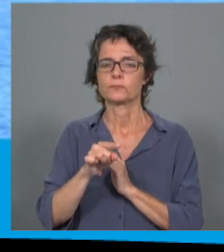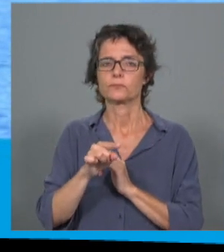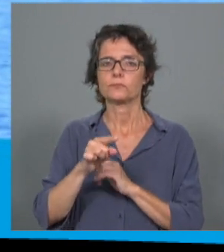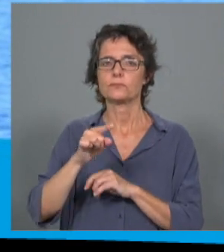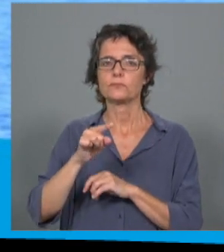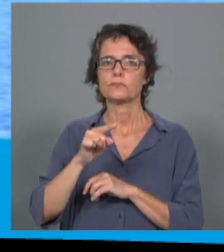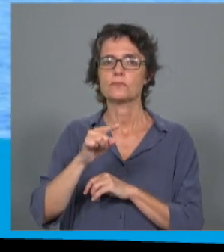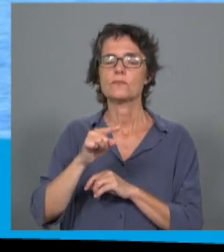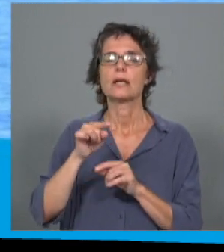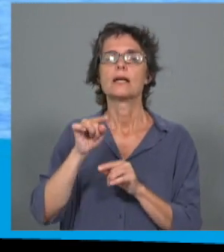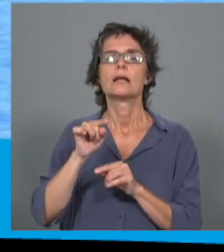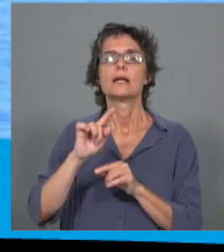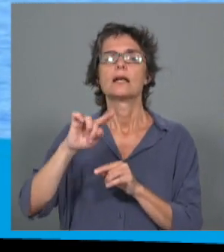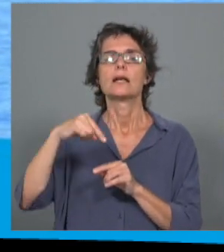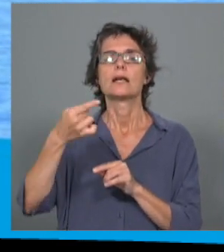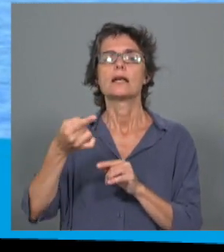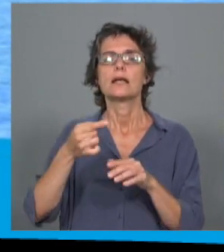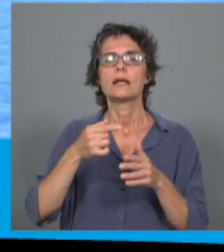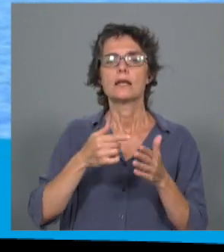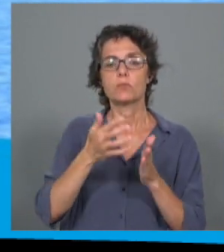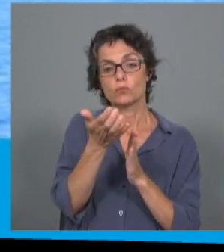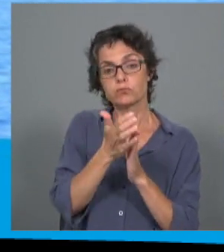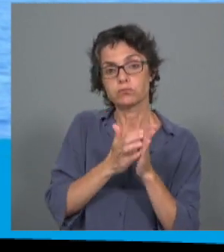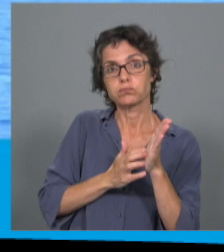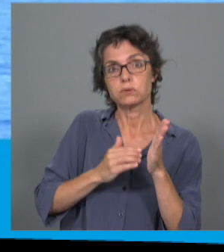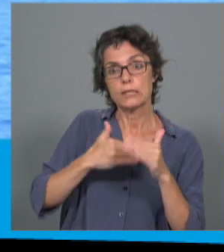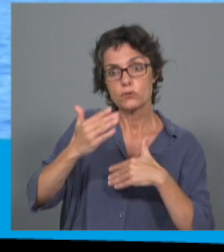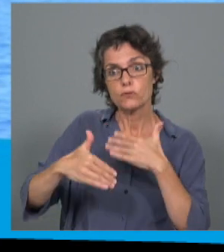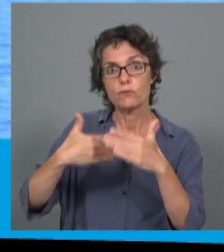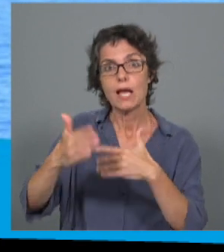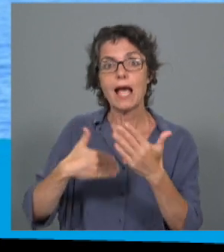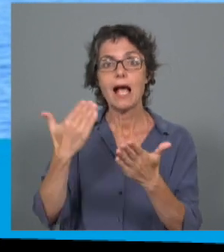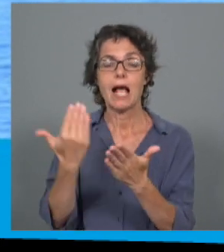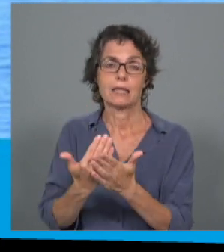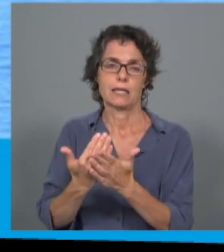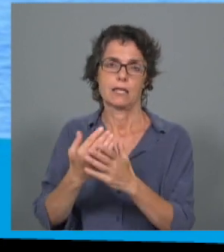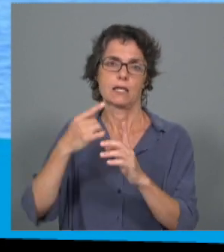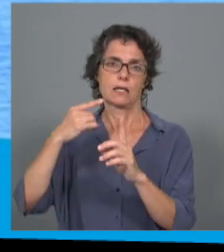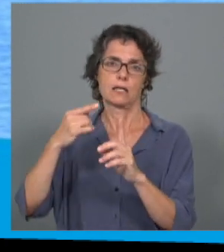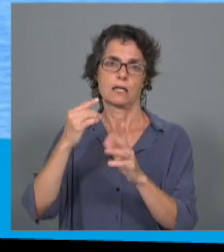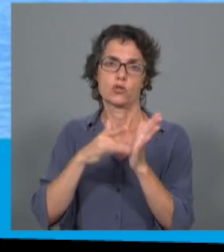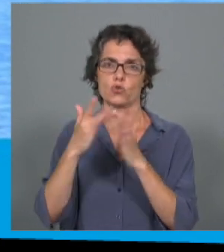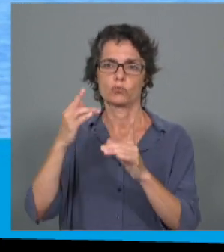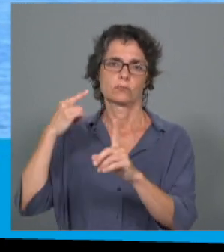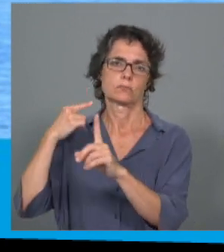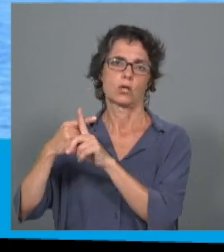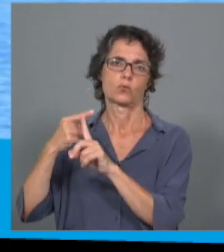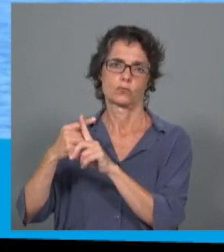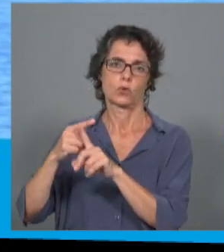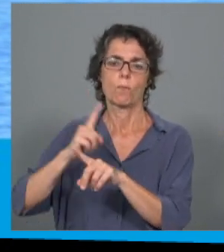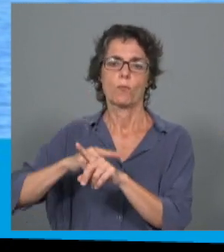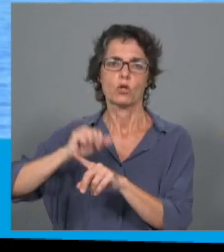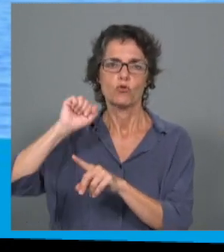até ao seu clímax na cruz. Eu estou neste momento então a fazer esta